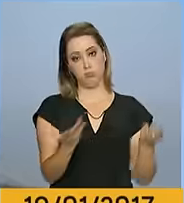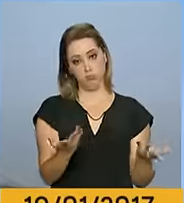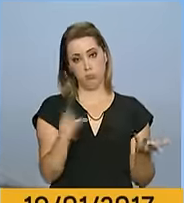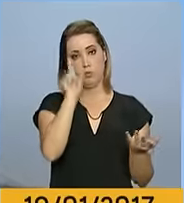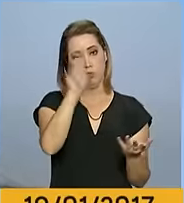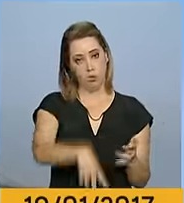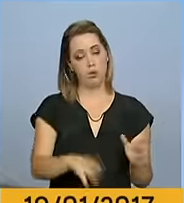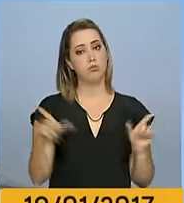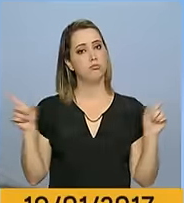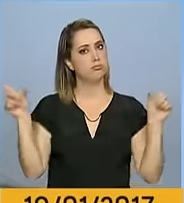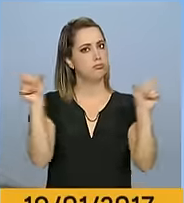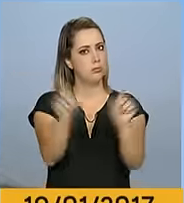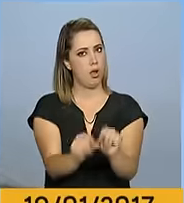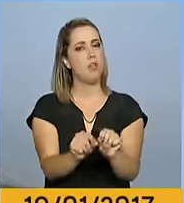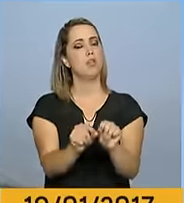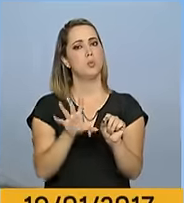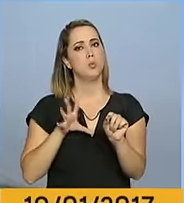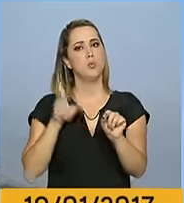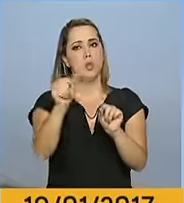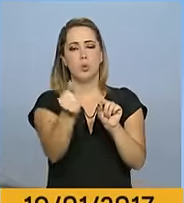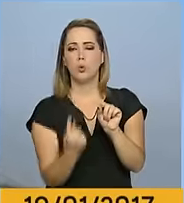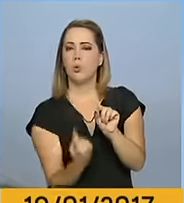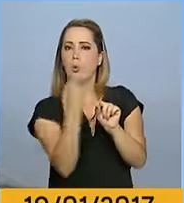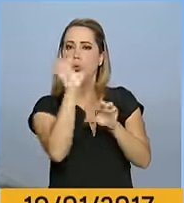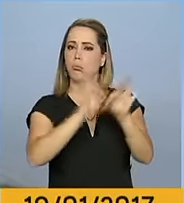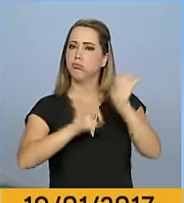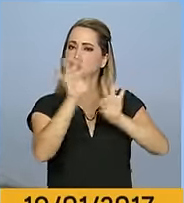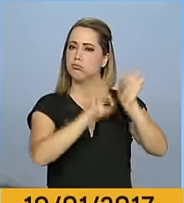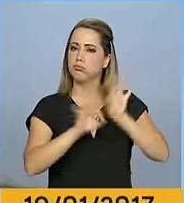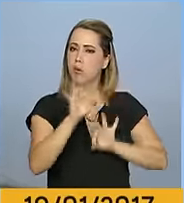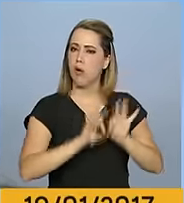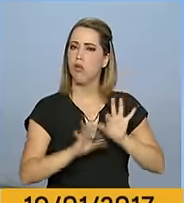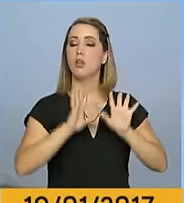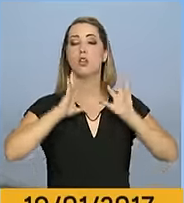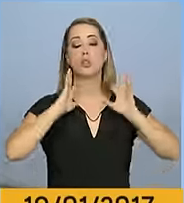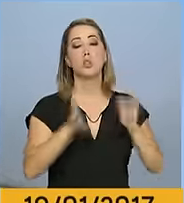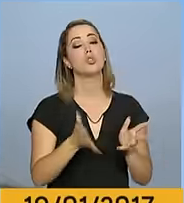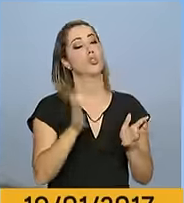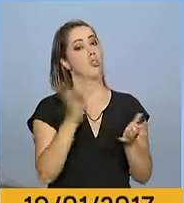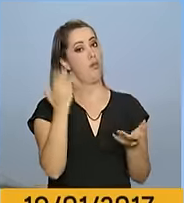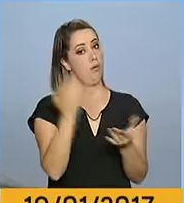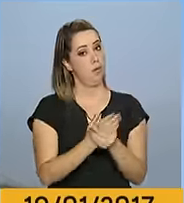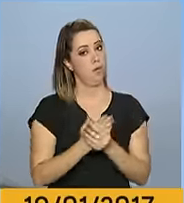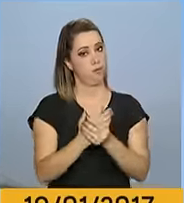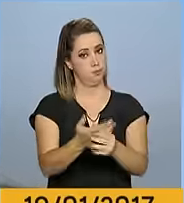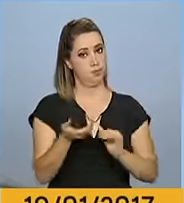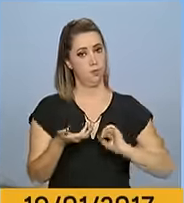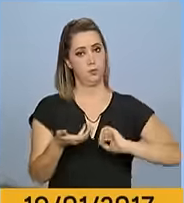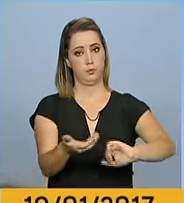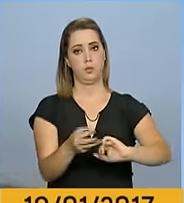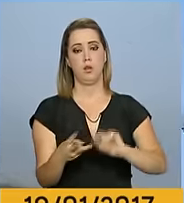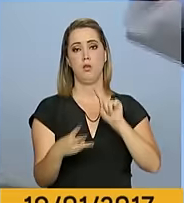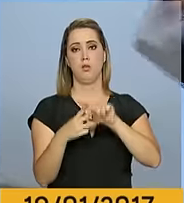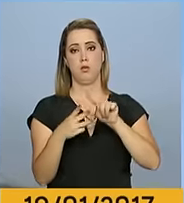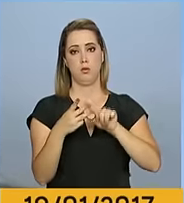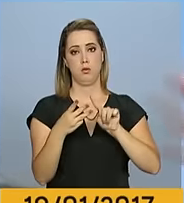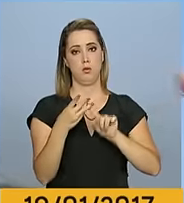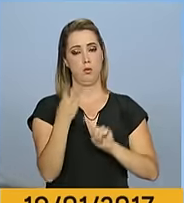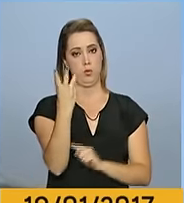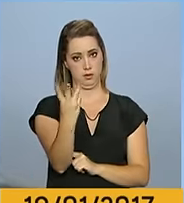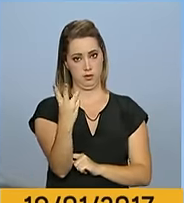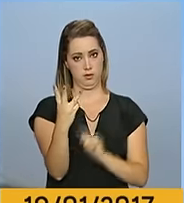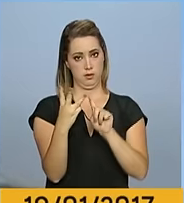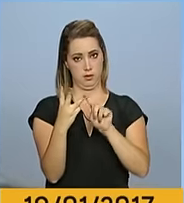a formatar, digo eu novamente, um projeto de lei que está sendo remetido agora ao Congresso Nacional, com a terceira reforma, que